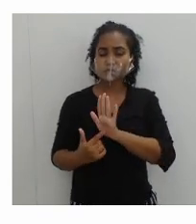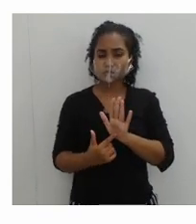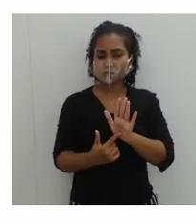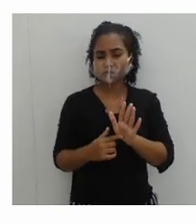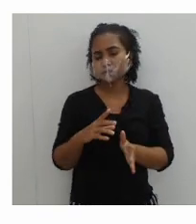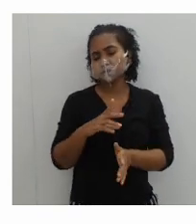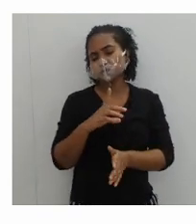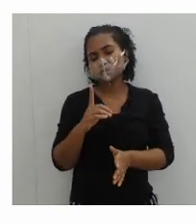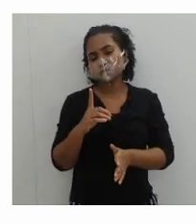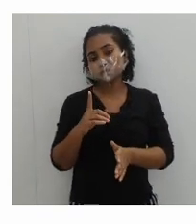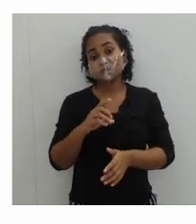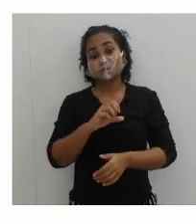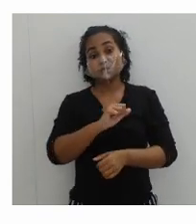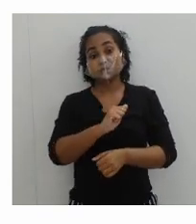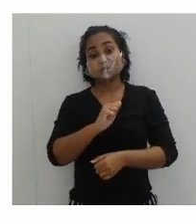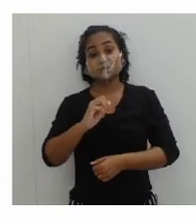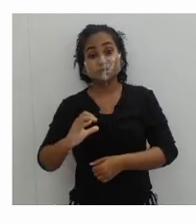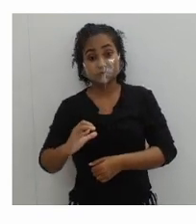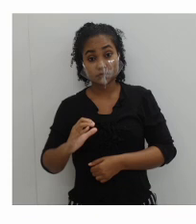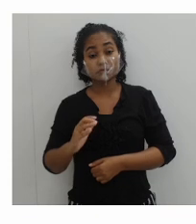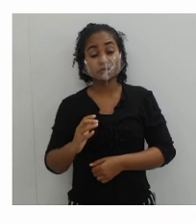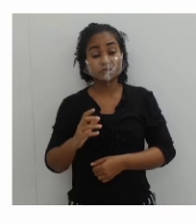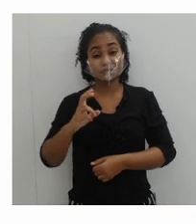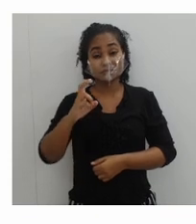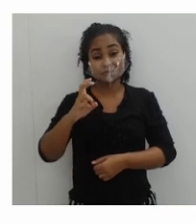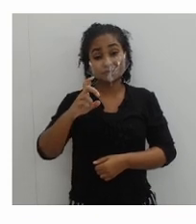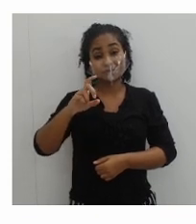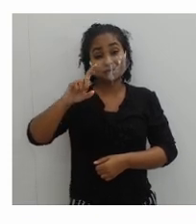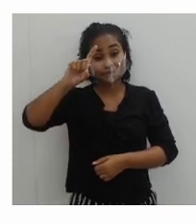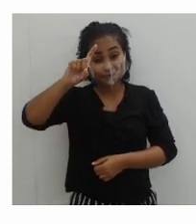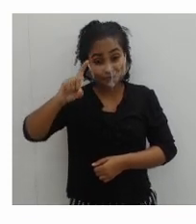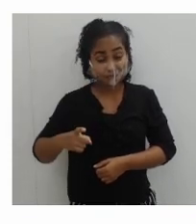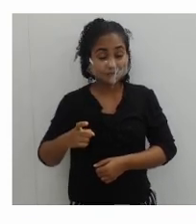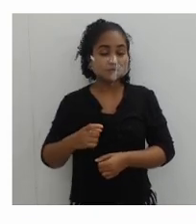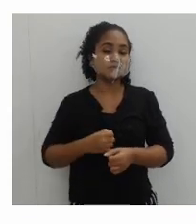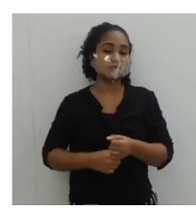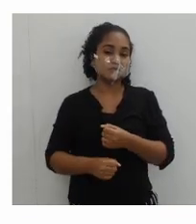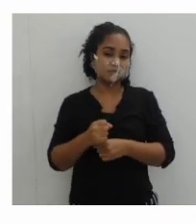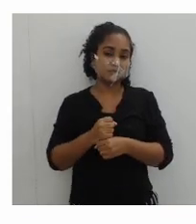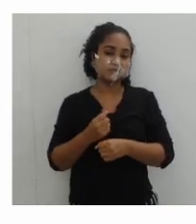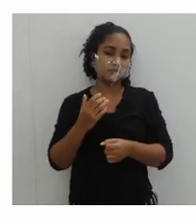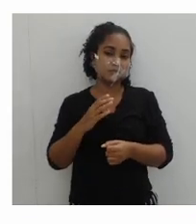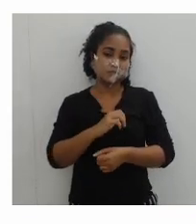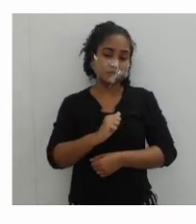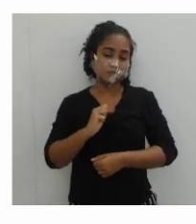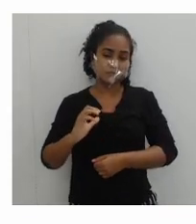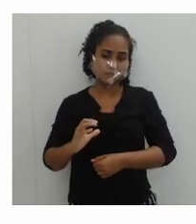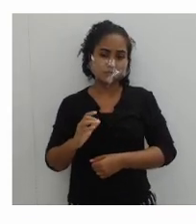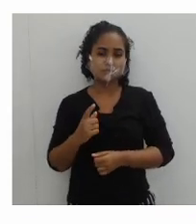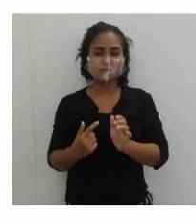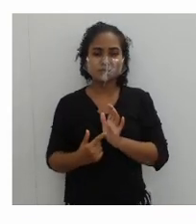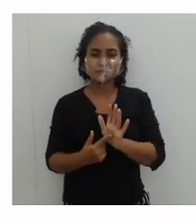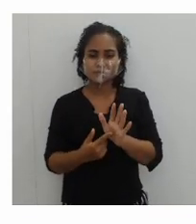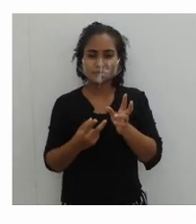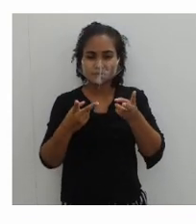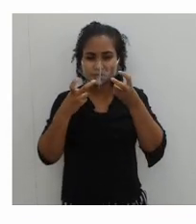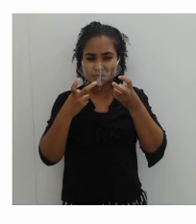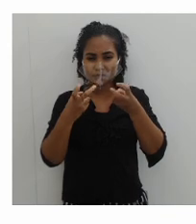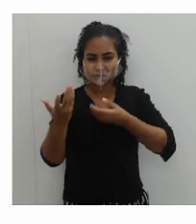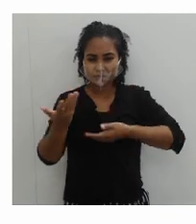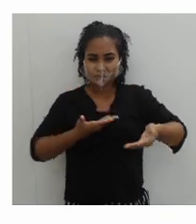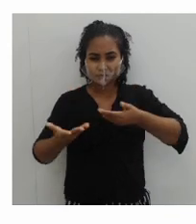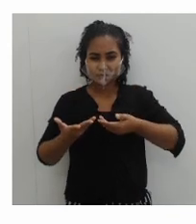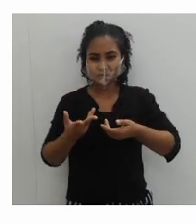datam antes de Cristo, né, 5.000 anos antes de Cristo. Olha essa relação, na verdade,